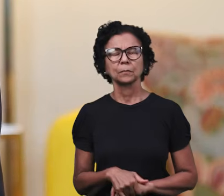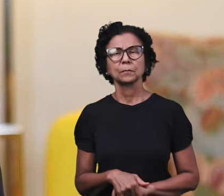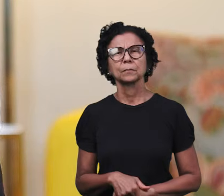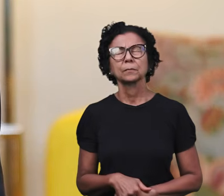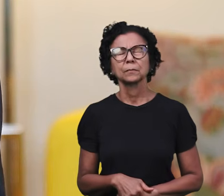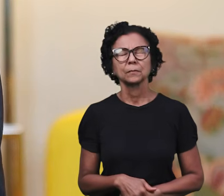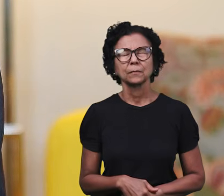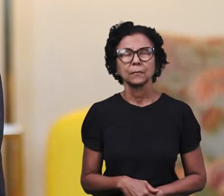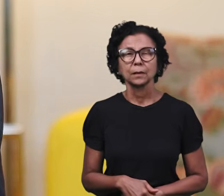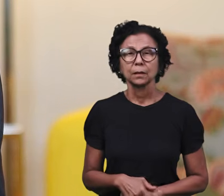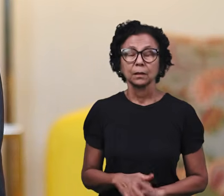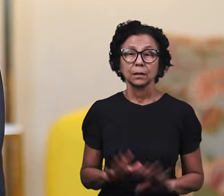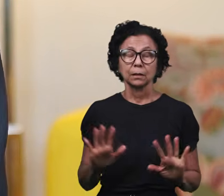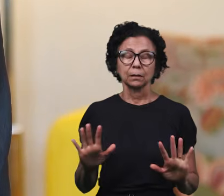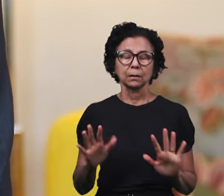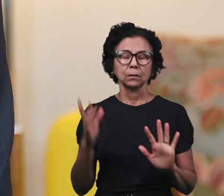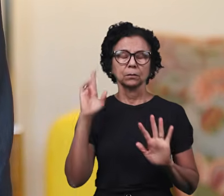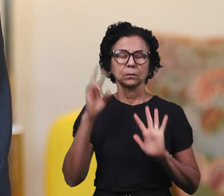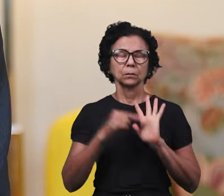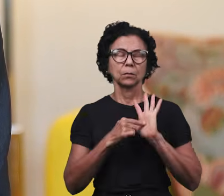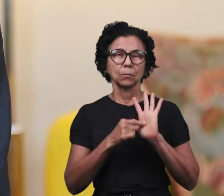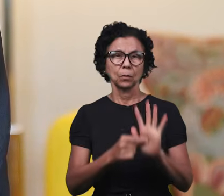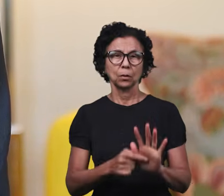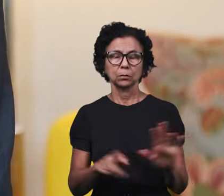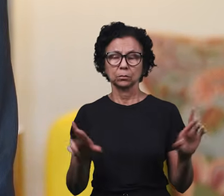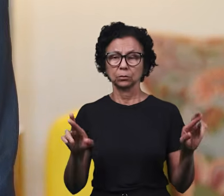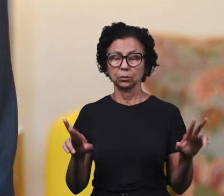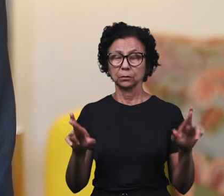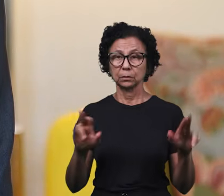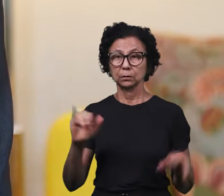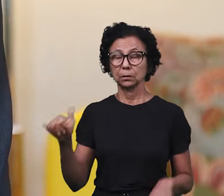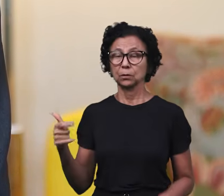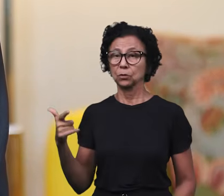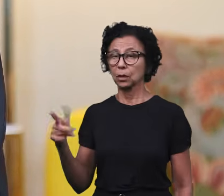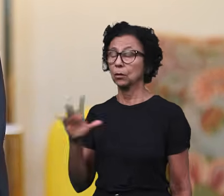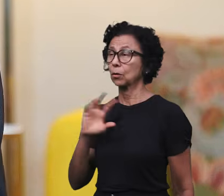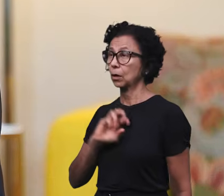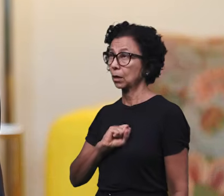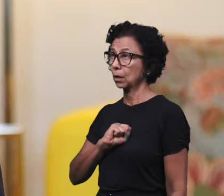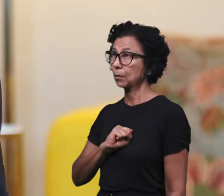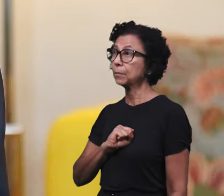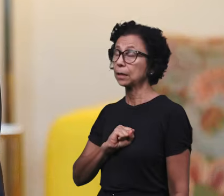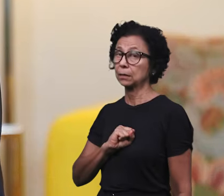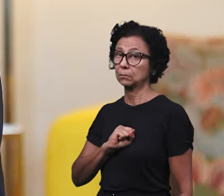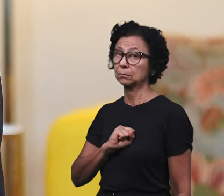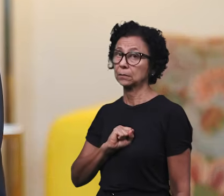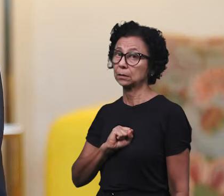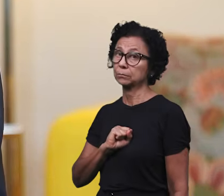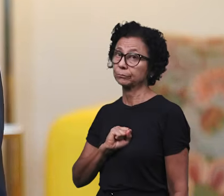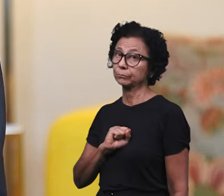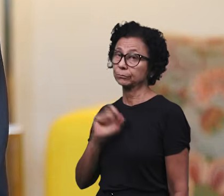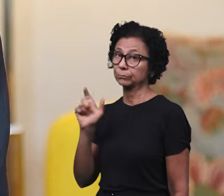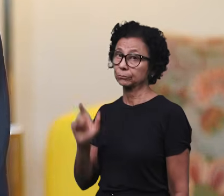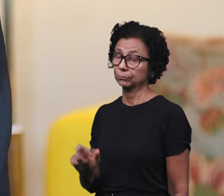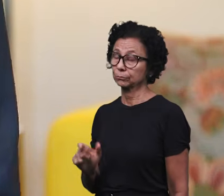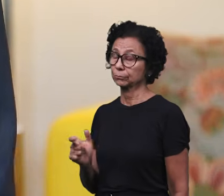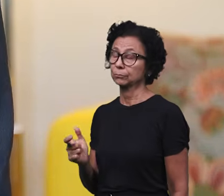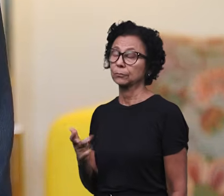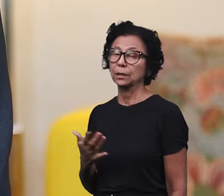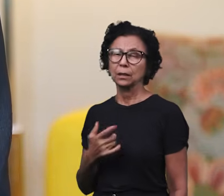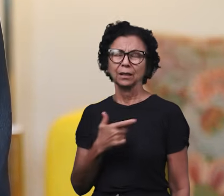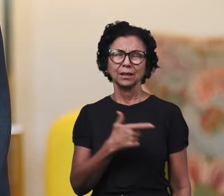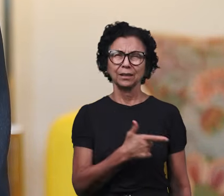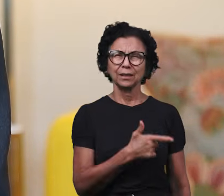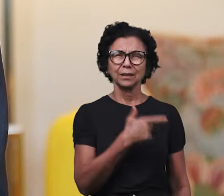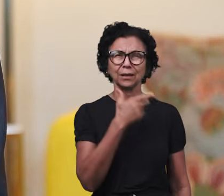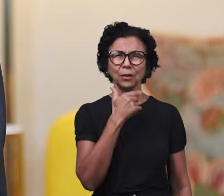um contraponto, né? uma diferença. Né? Amei a Jacó e aborreci a Esaú. E nós vamos entender